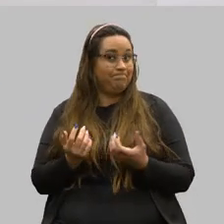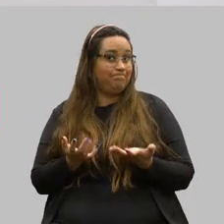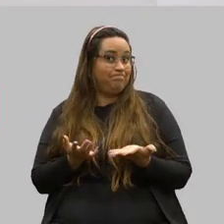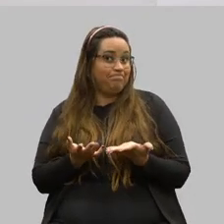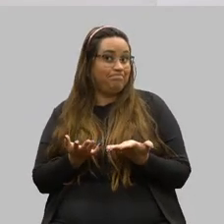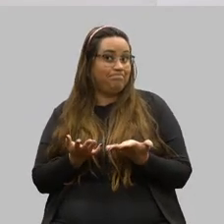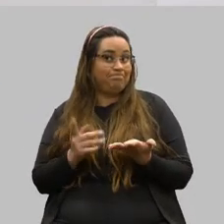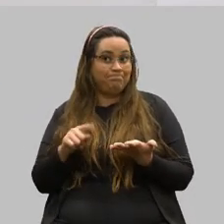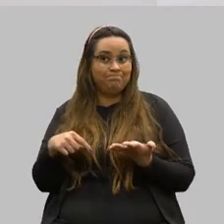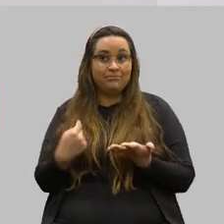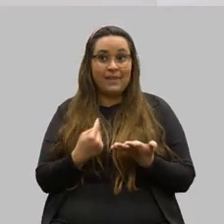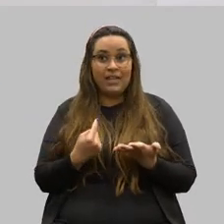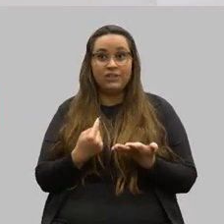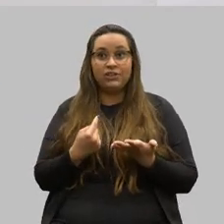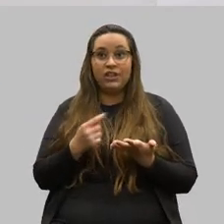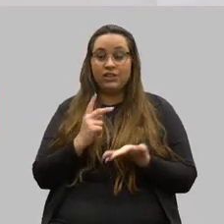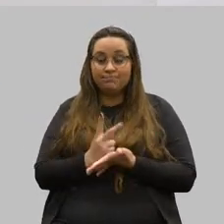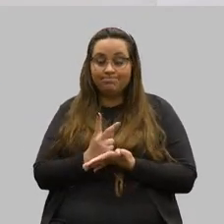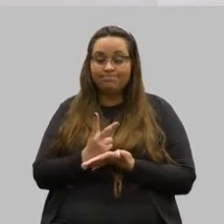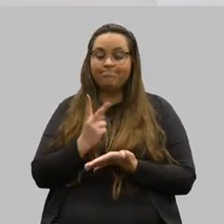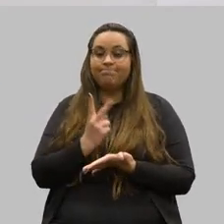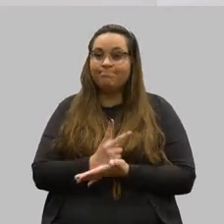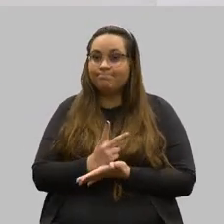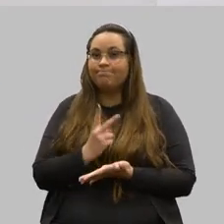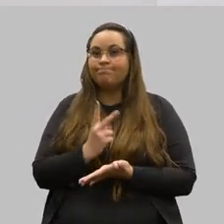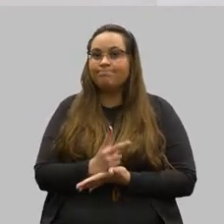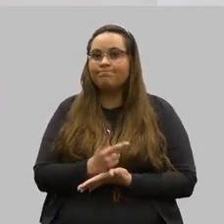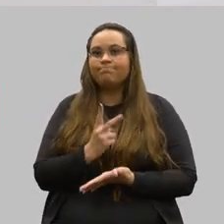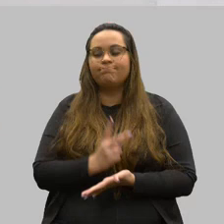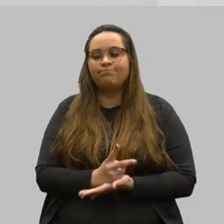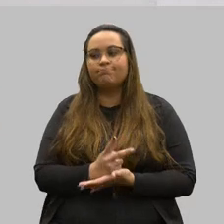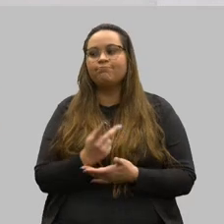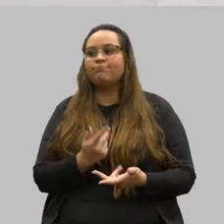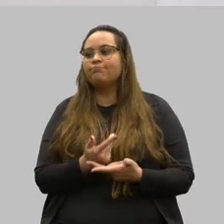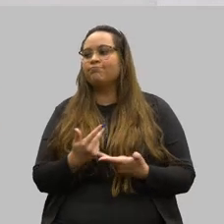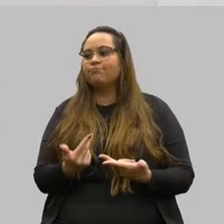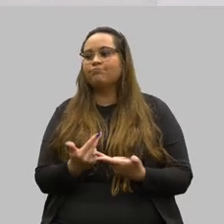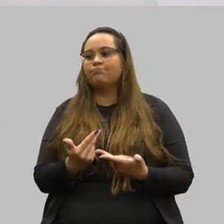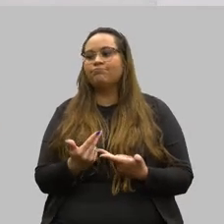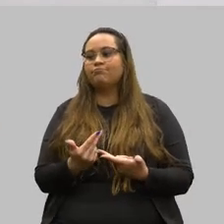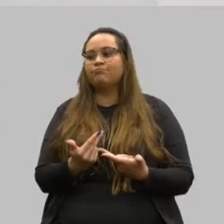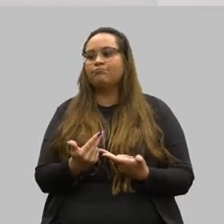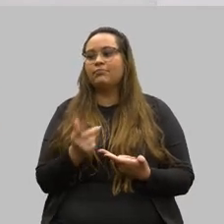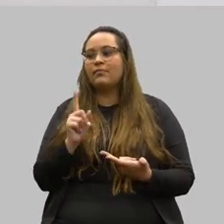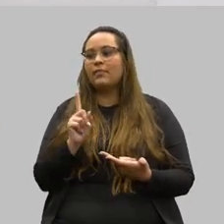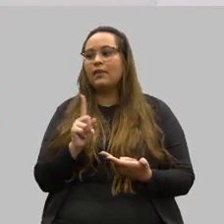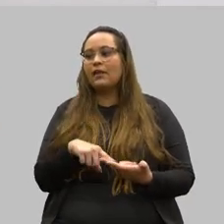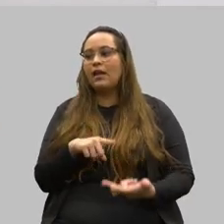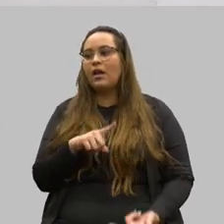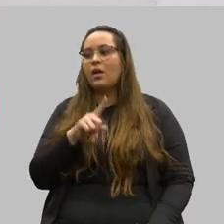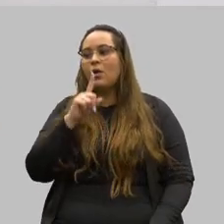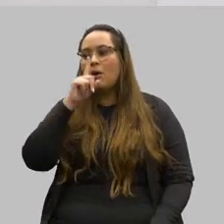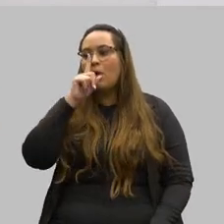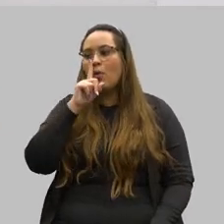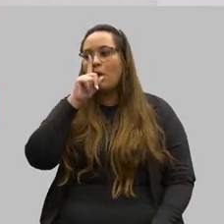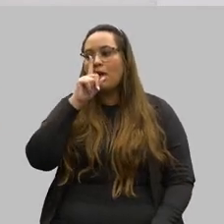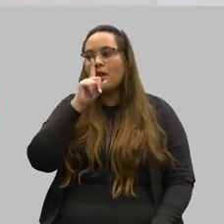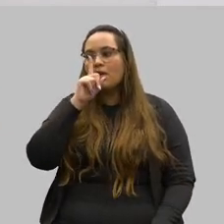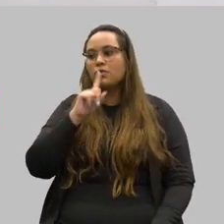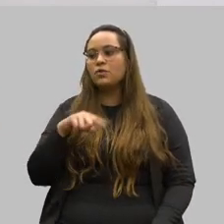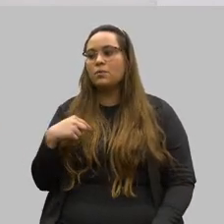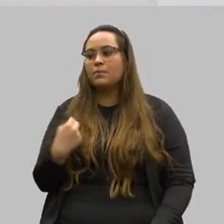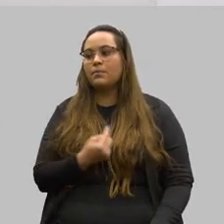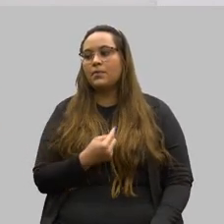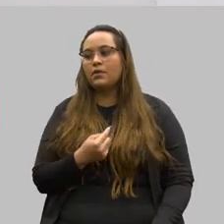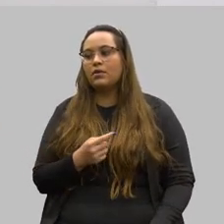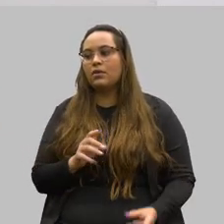estamos constantemente em situações que podem gerar risco a Às nossas comunidades e